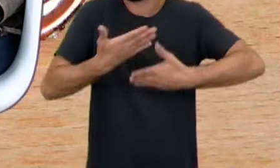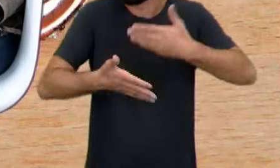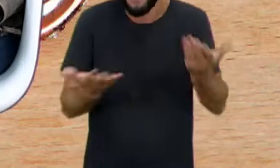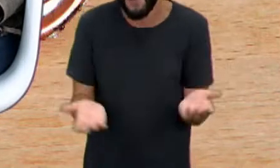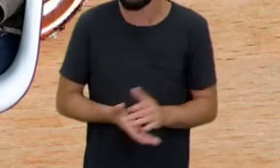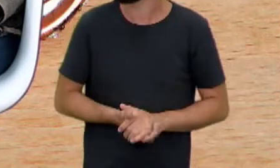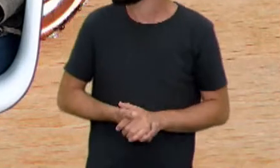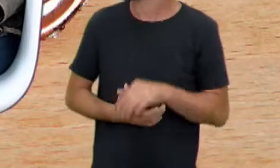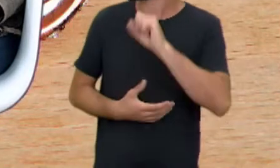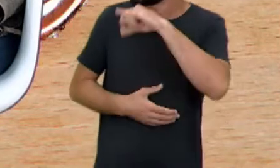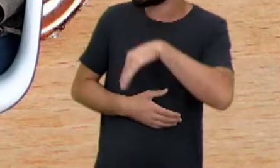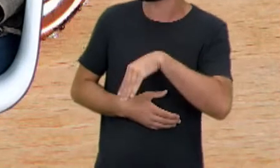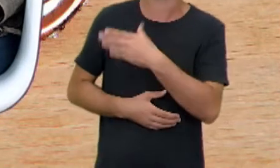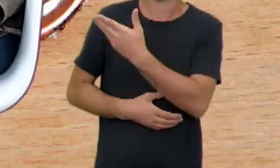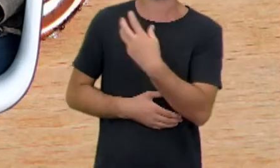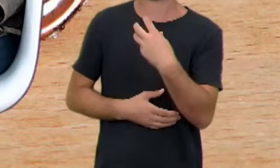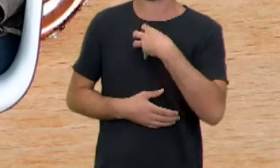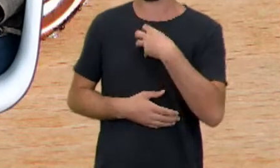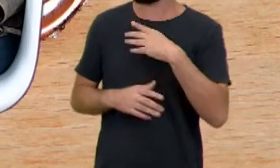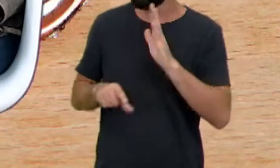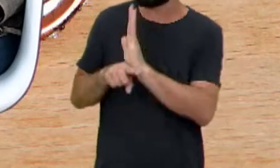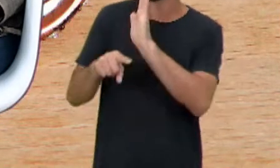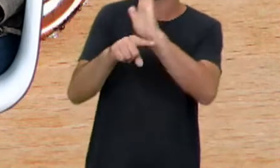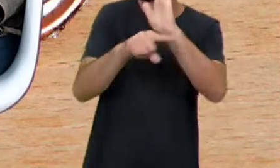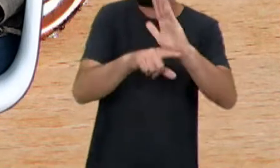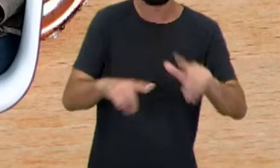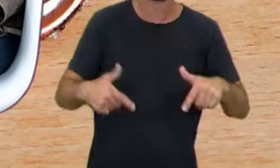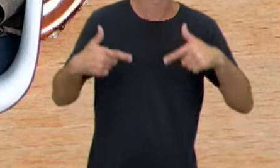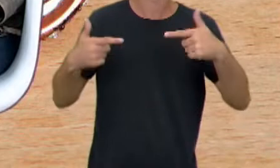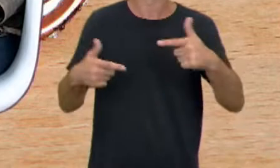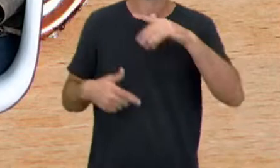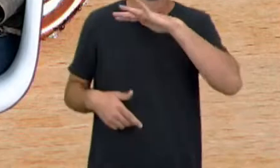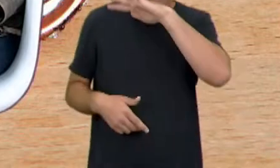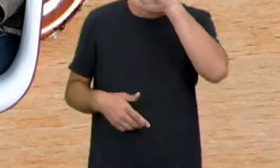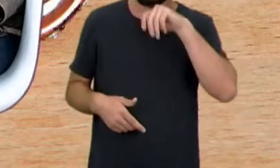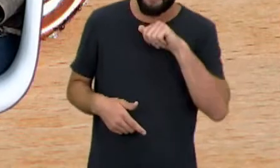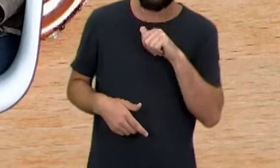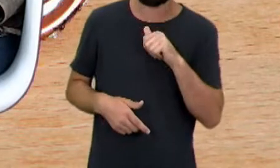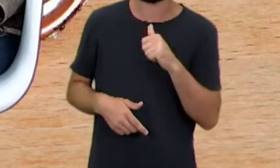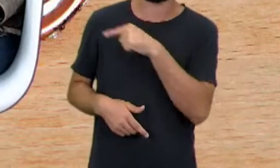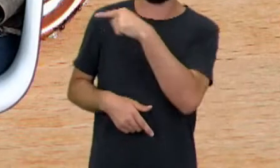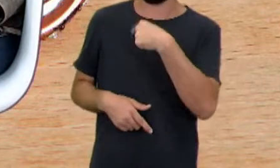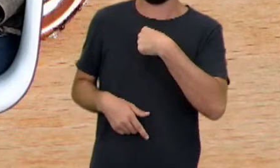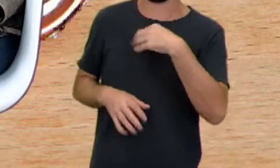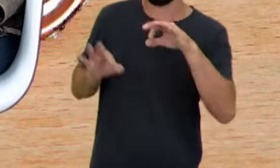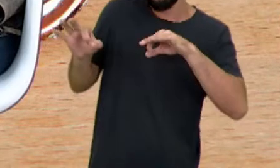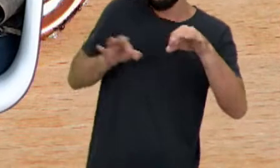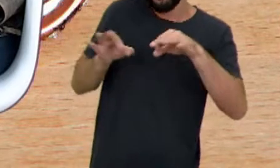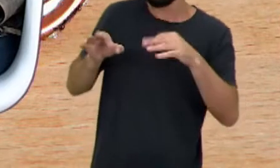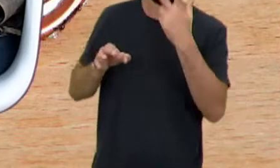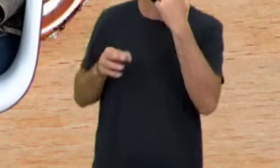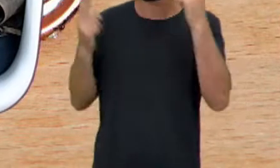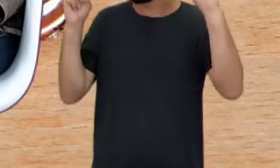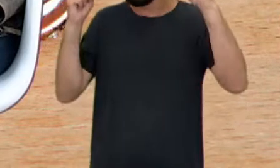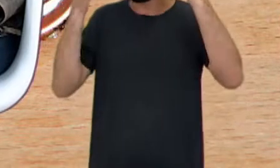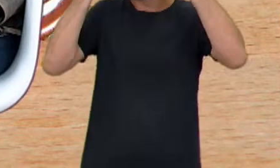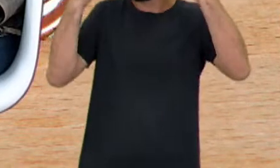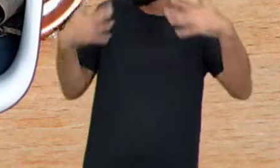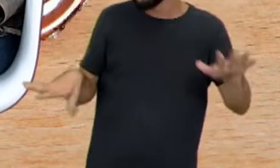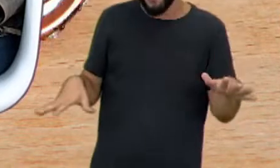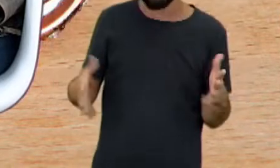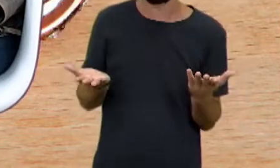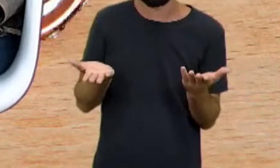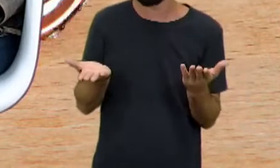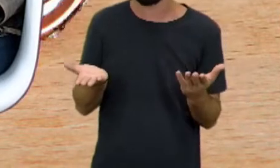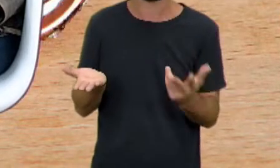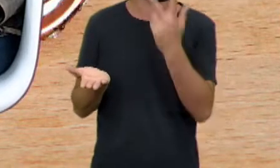né? E a causa animal, como estava inserida aí dentro da sua vida, do seu projeto de vida, acaba acontecendo naturalmente. Então não tem como, né? Eu não